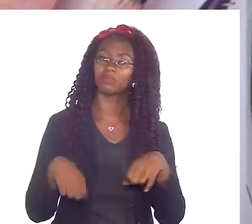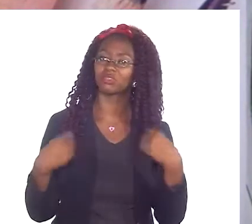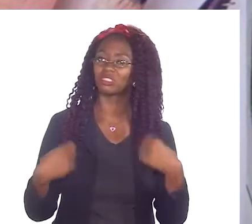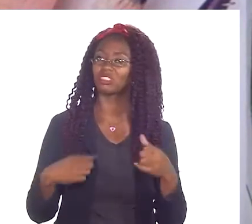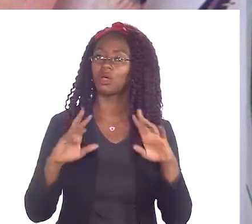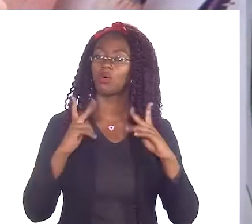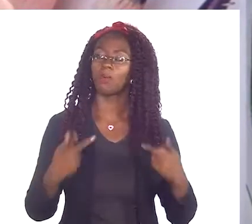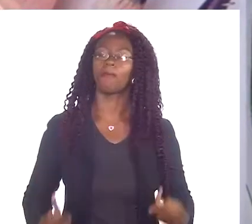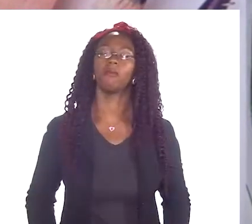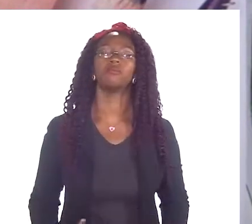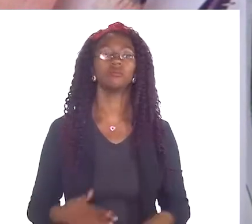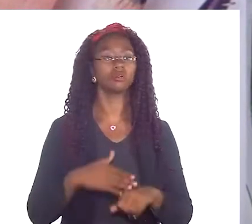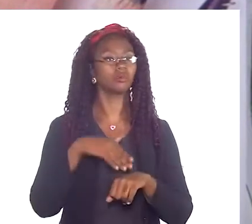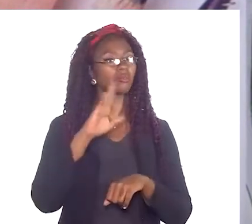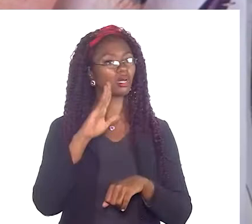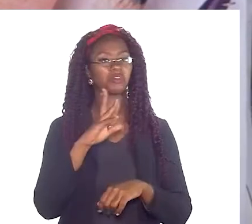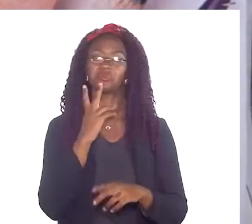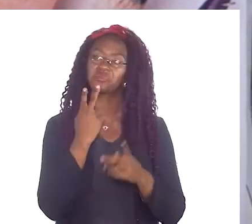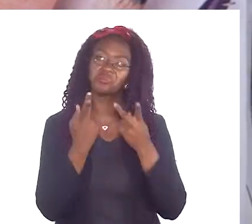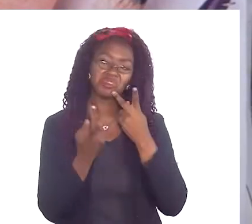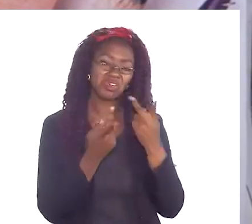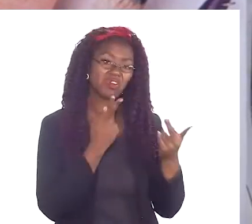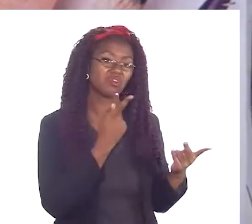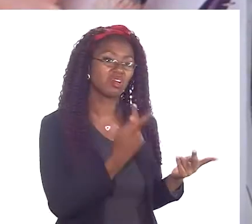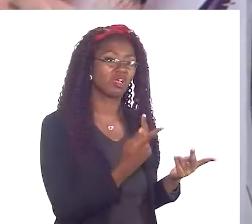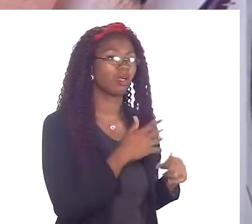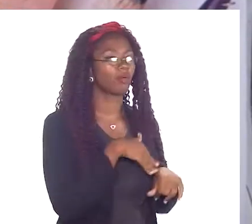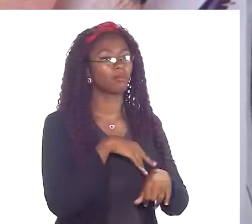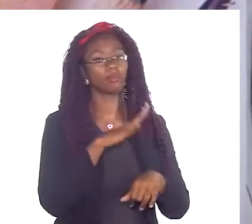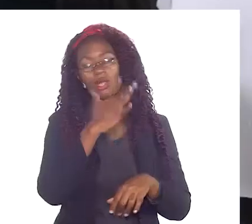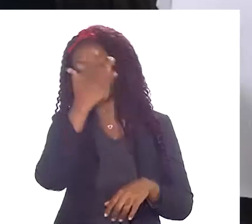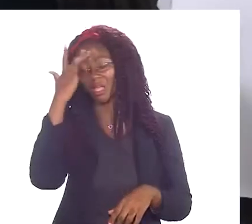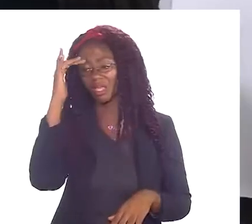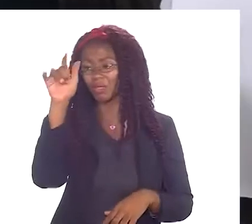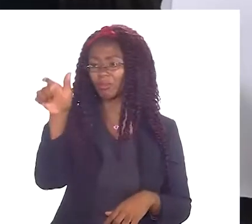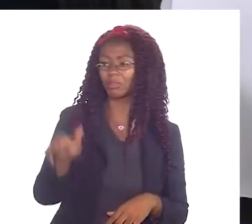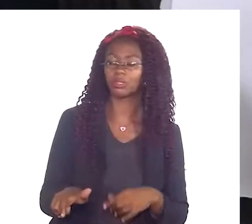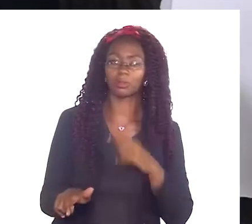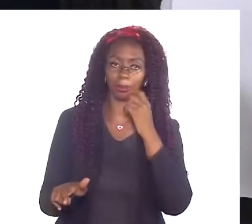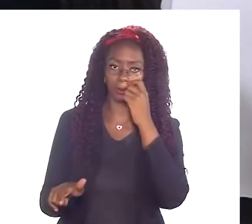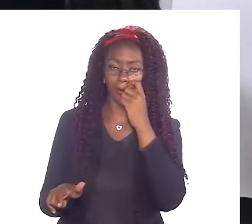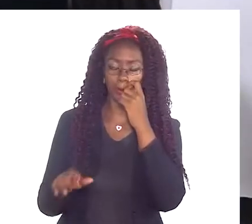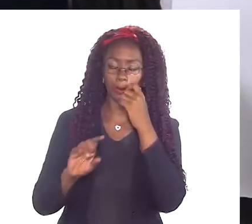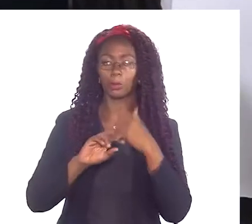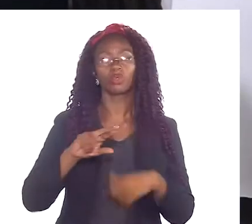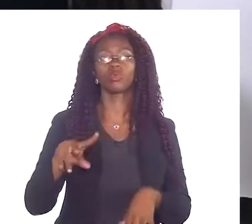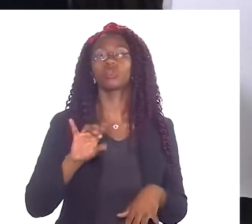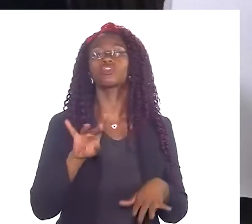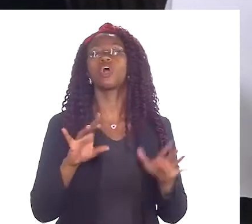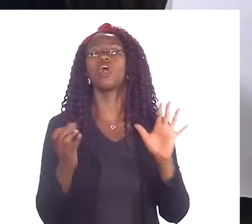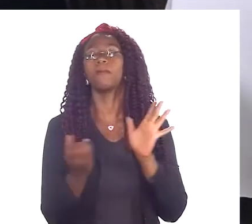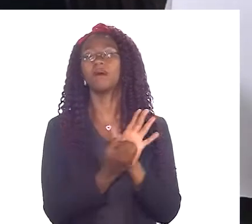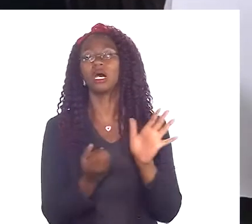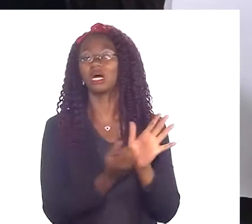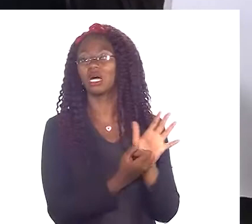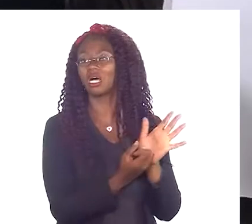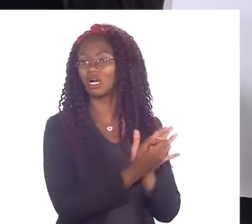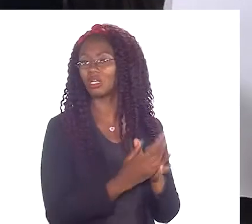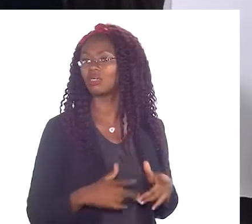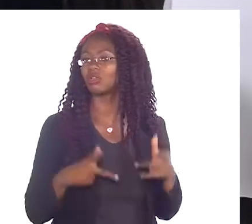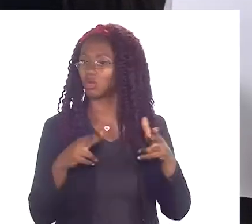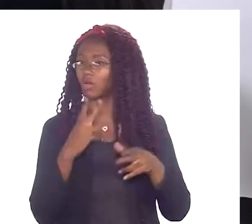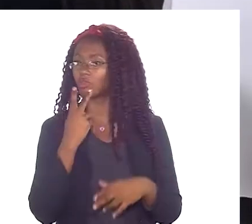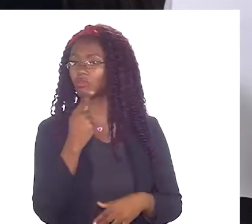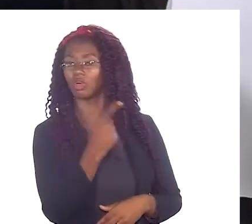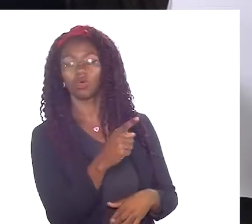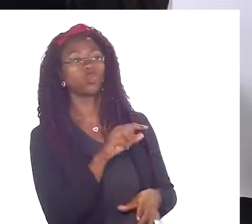seguinte, tem que ser mais humano, né? Tem que falar mais quem é aquela pessoa, né? Não só os rótulos, mas